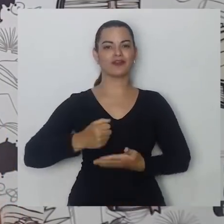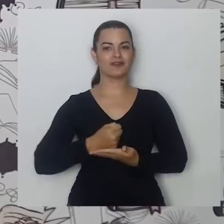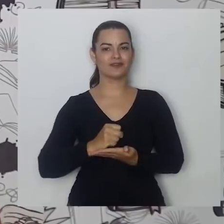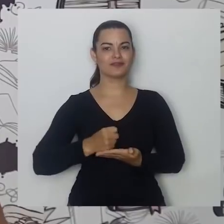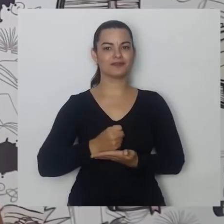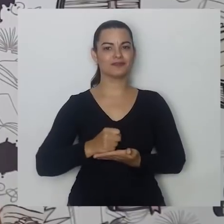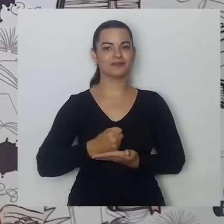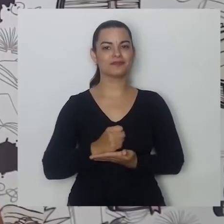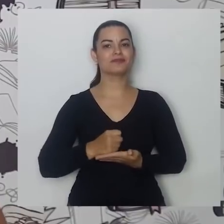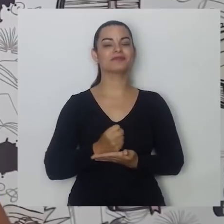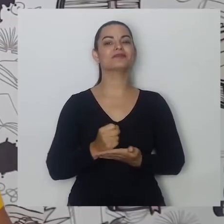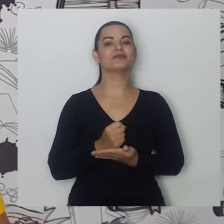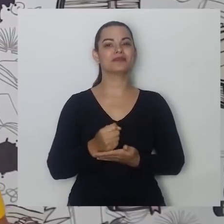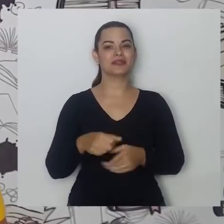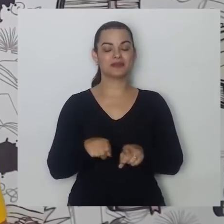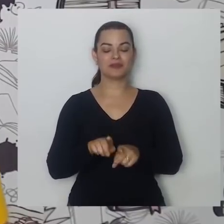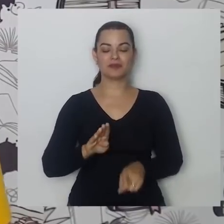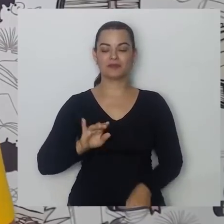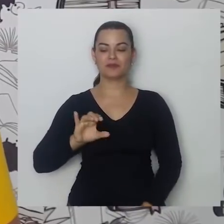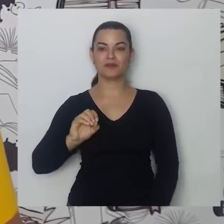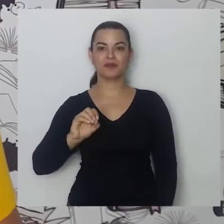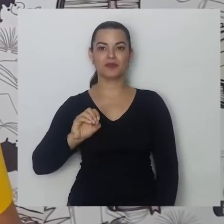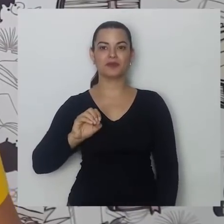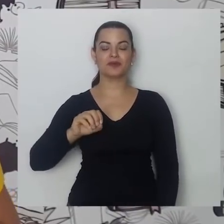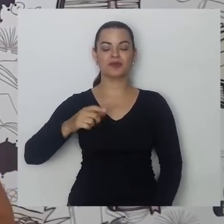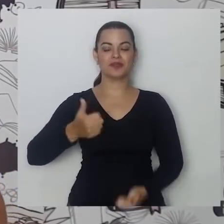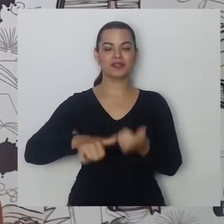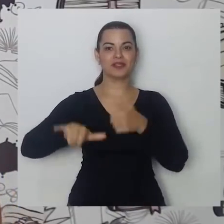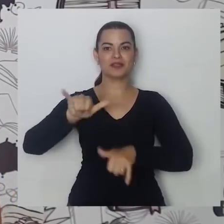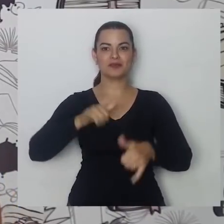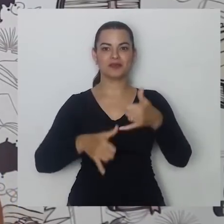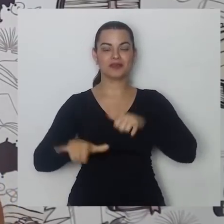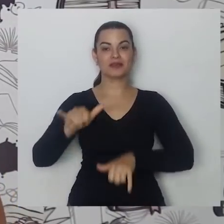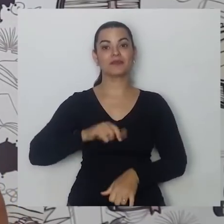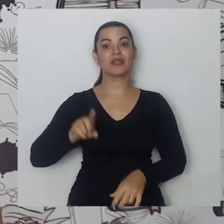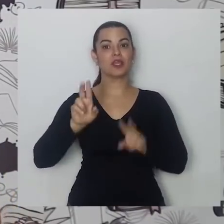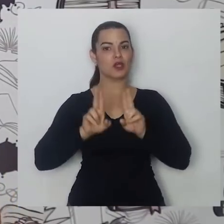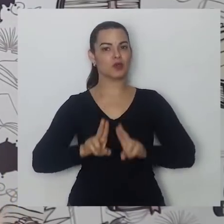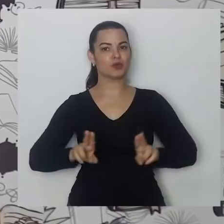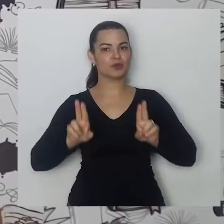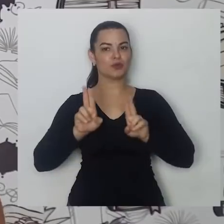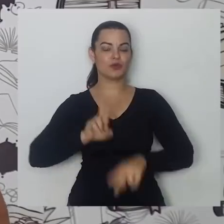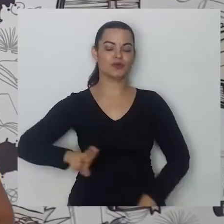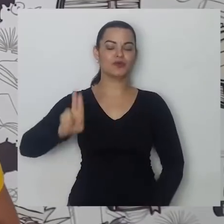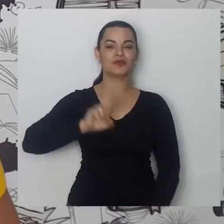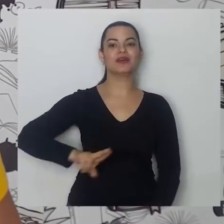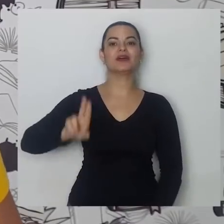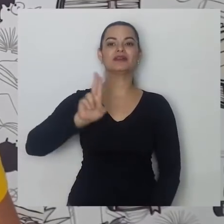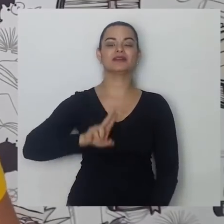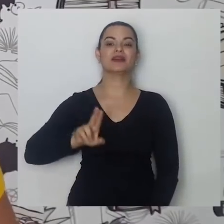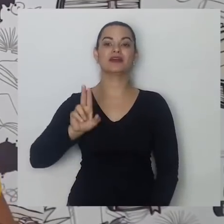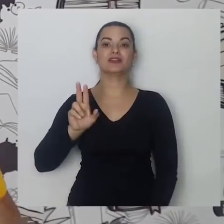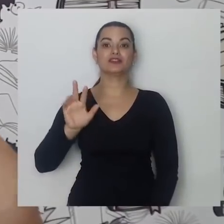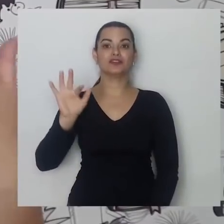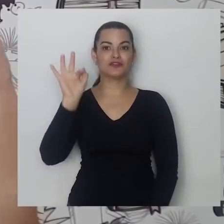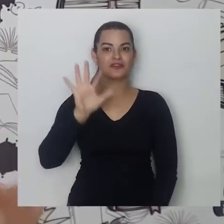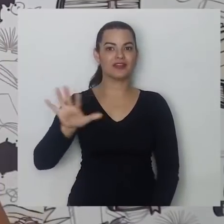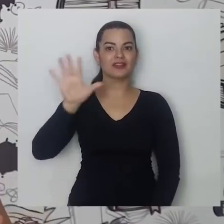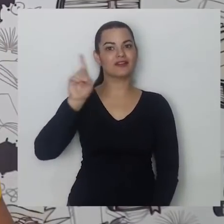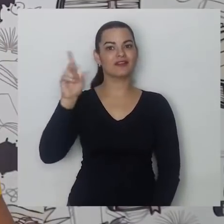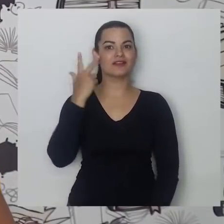e Bioquímica da Universidade Federal do Ceará. Fez mestrado em